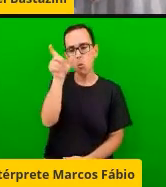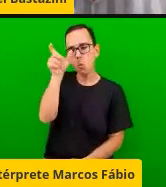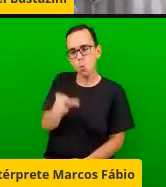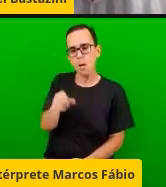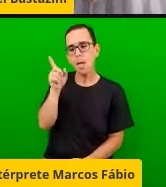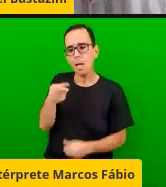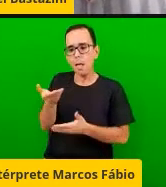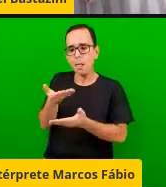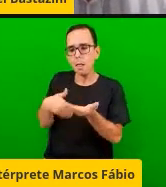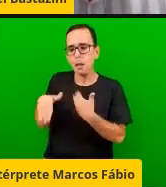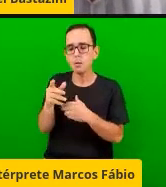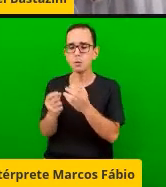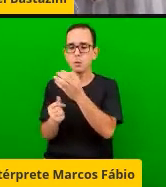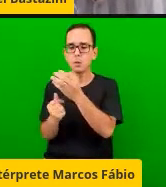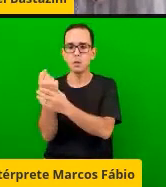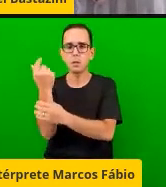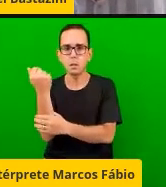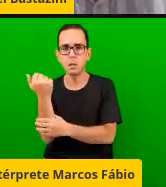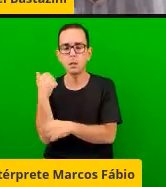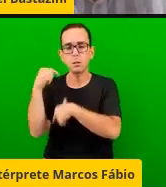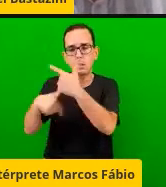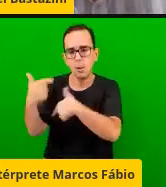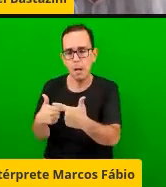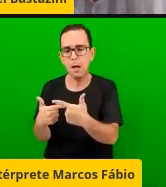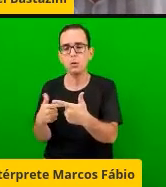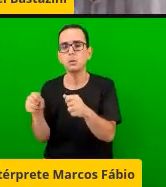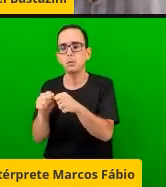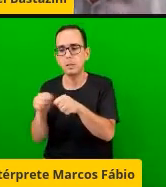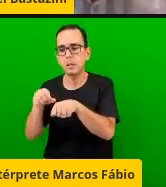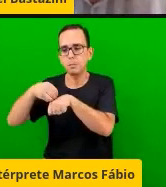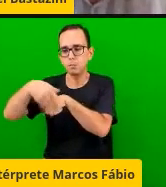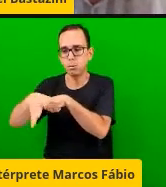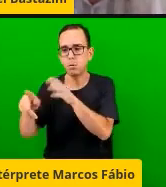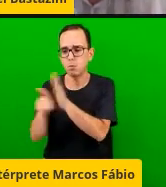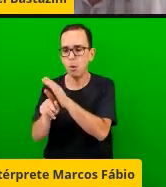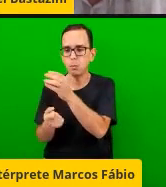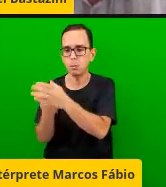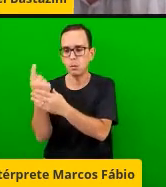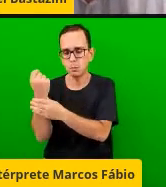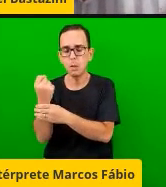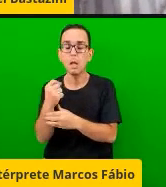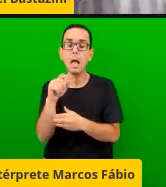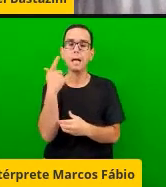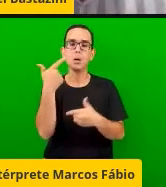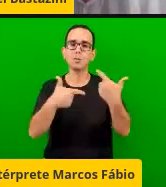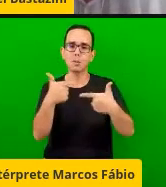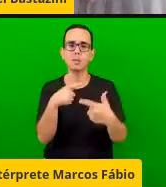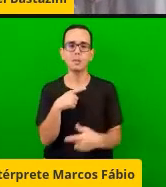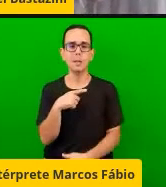relações capitalistas de produção e reprodução do próprio capital. Então, a geopolítica vai ter essas duas